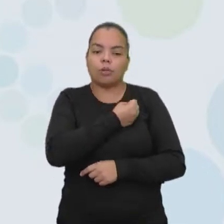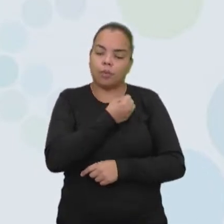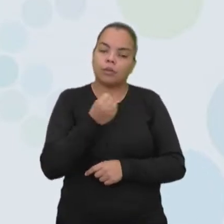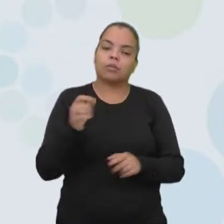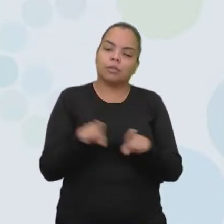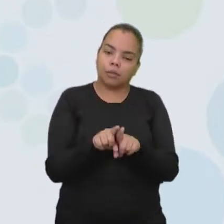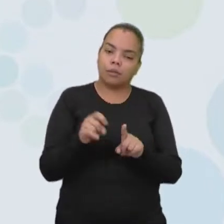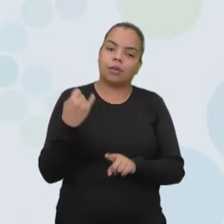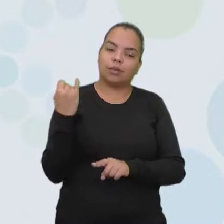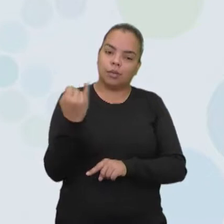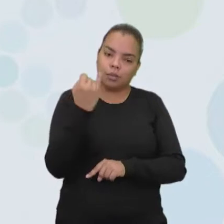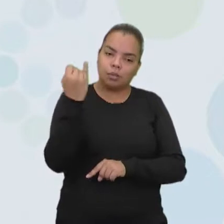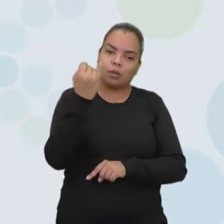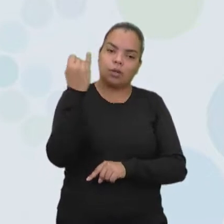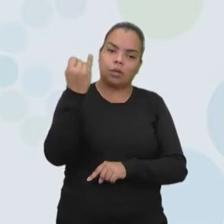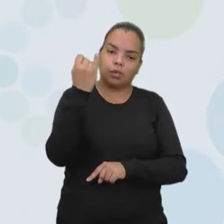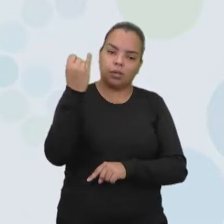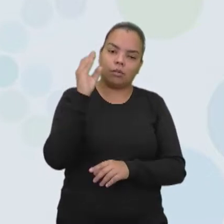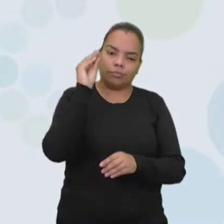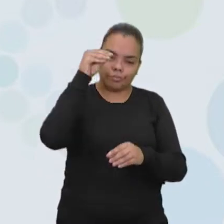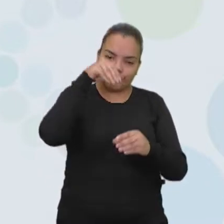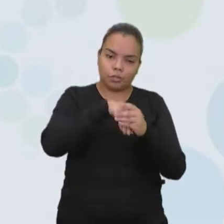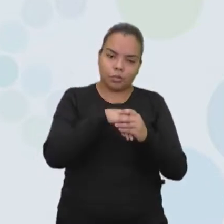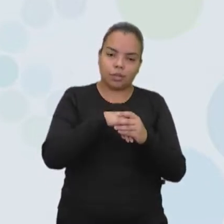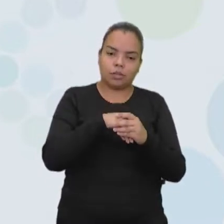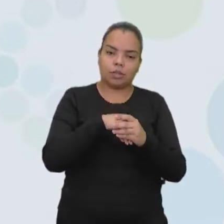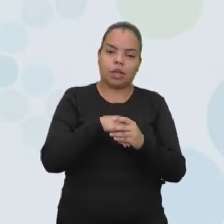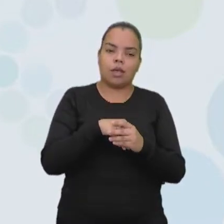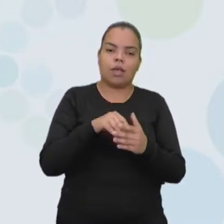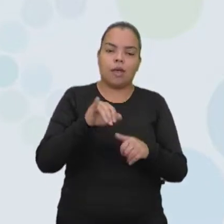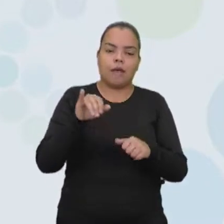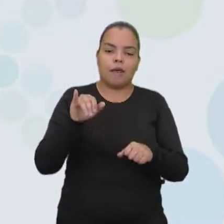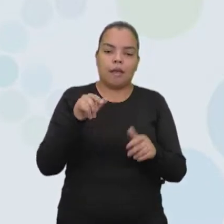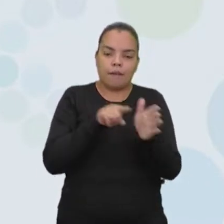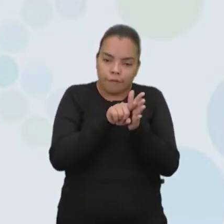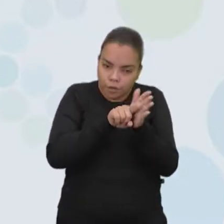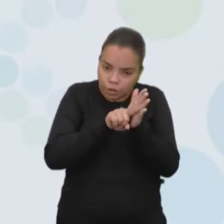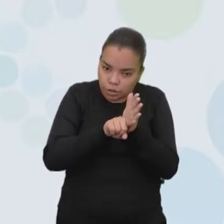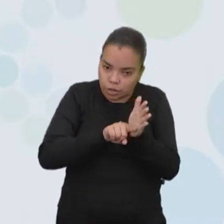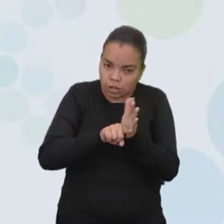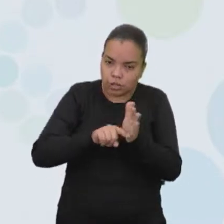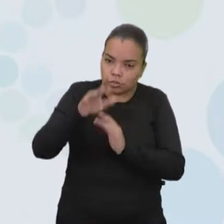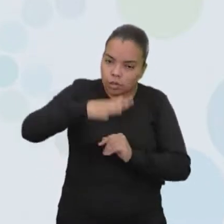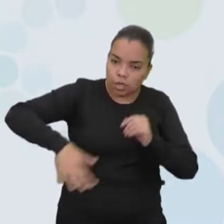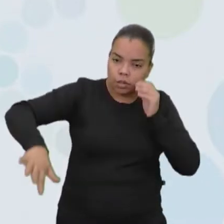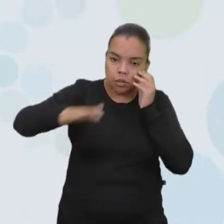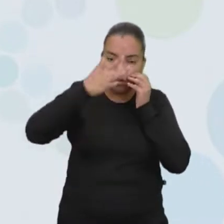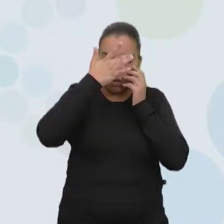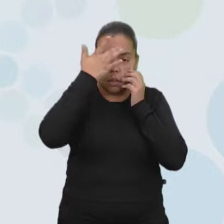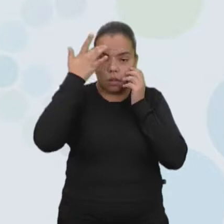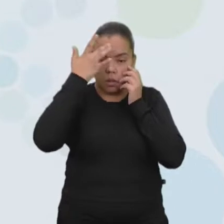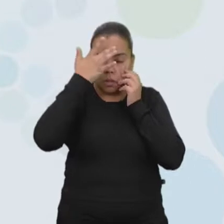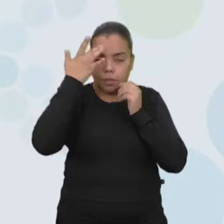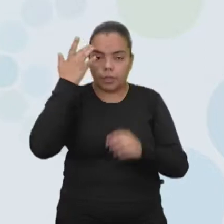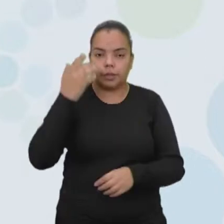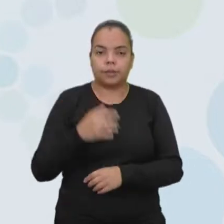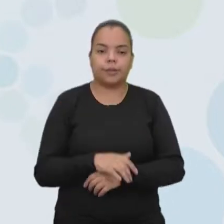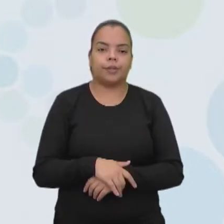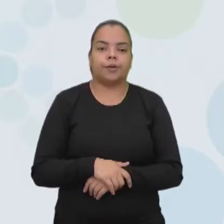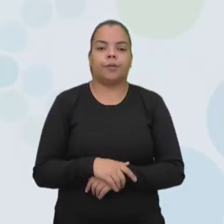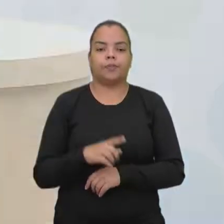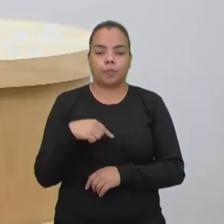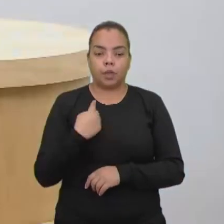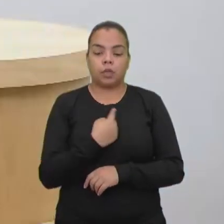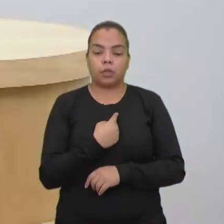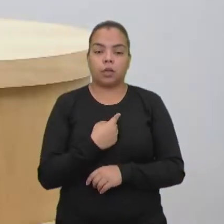3, demografia, investigação da população, das populações humanas. Então é isso aí, ó, nós estamos aí